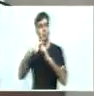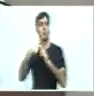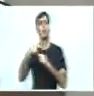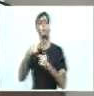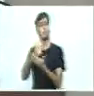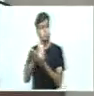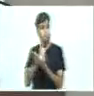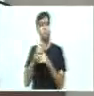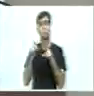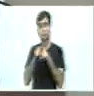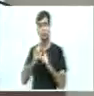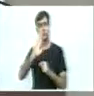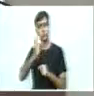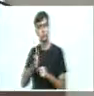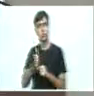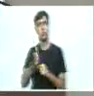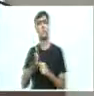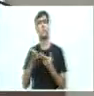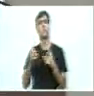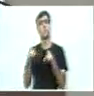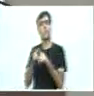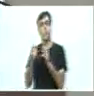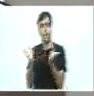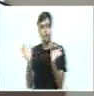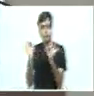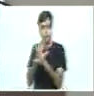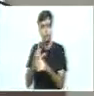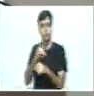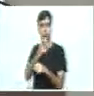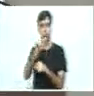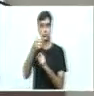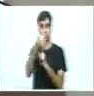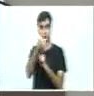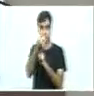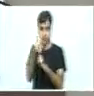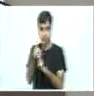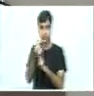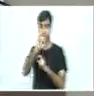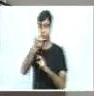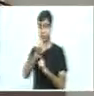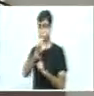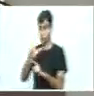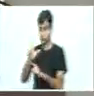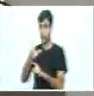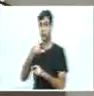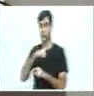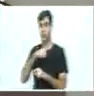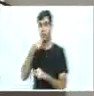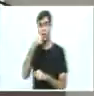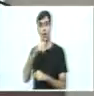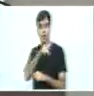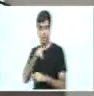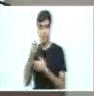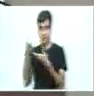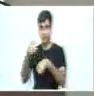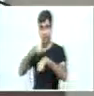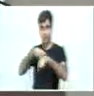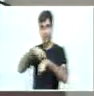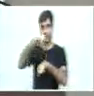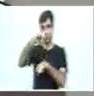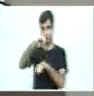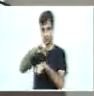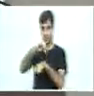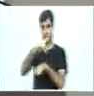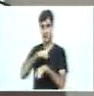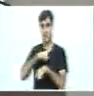só terminando, senhora presidente, eu só queria anunciar que no dia 16 de julho, a nossa presidente está aí, às 9 horas,